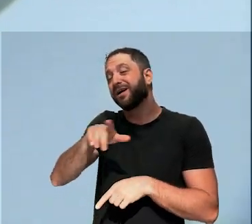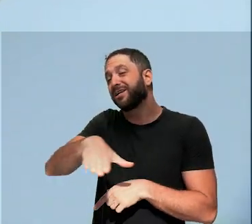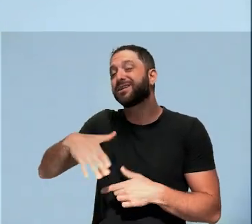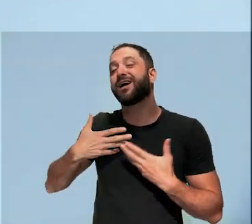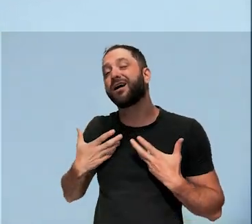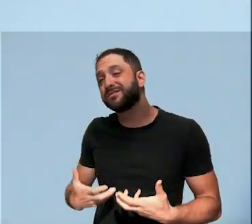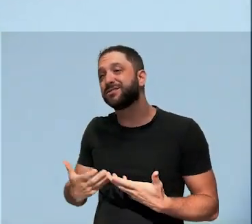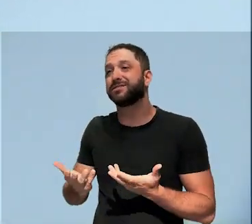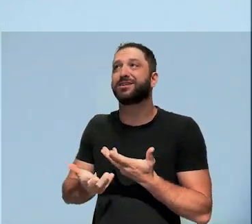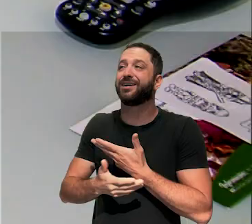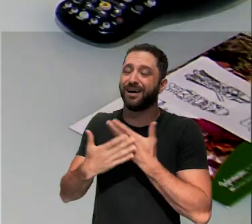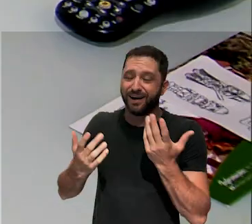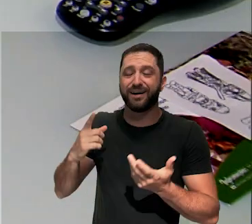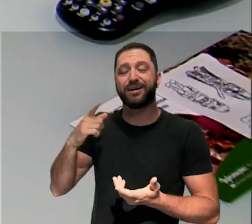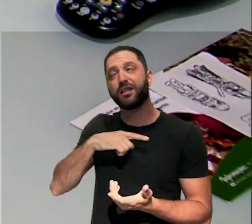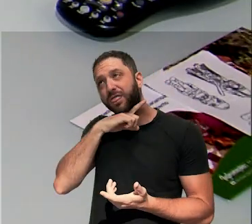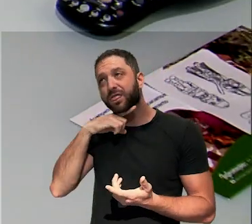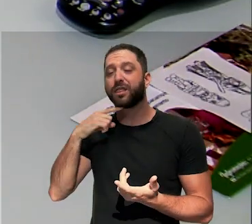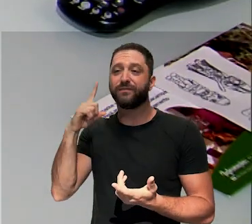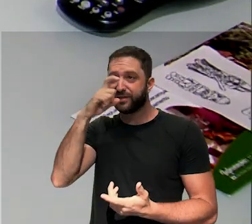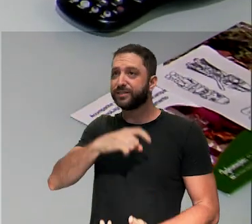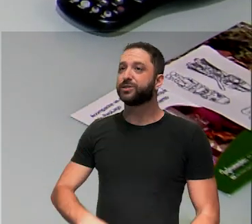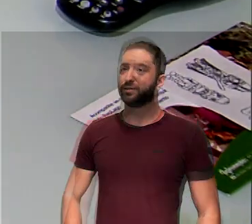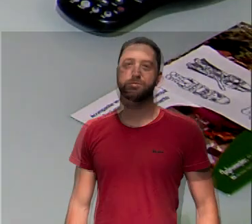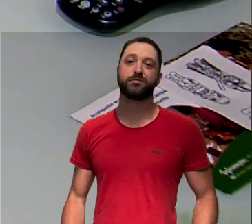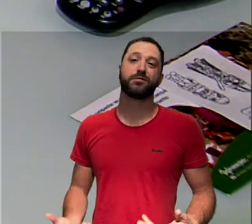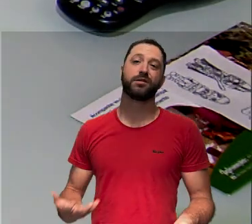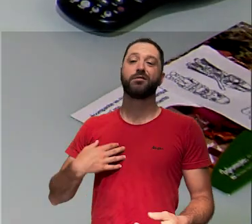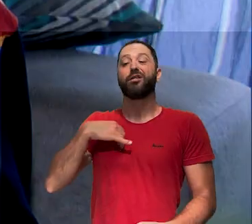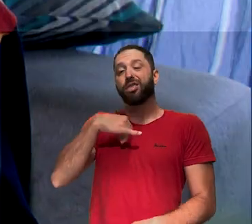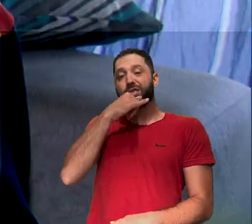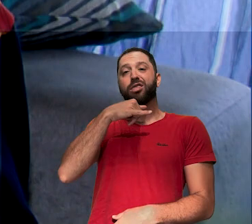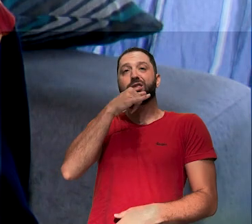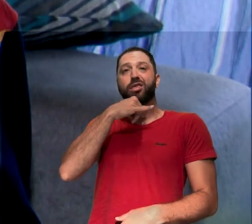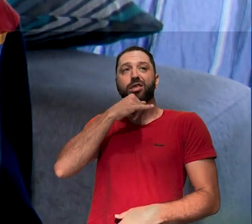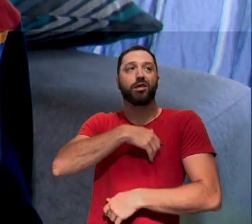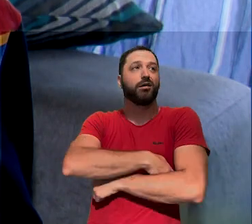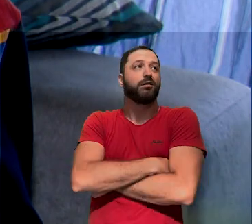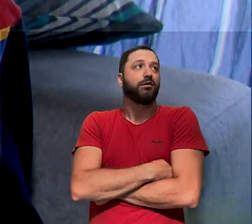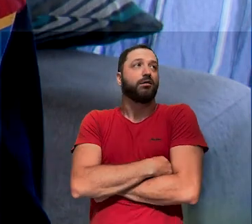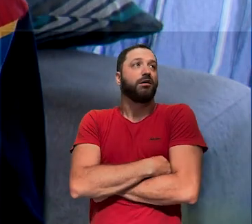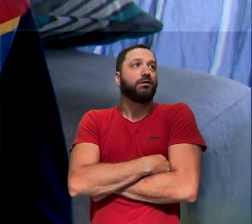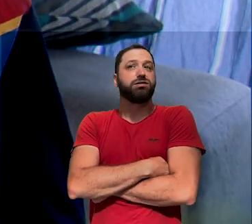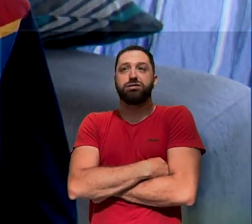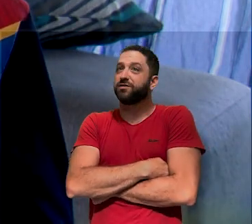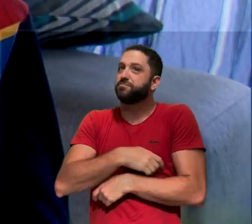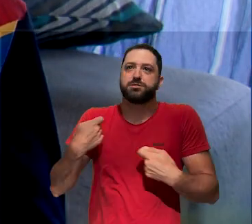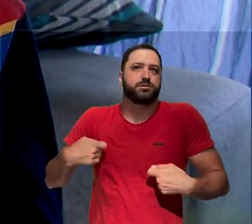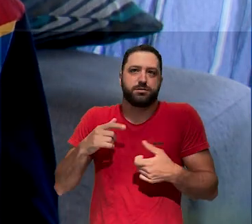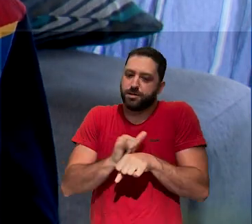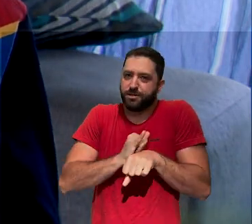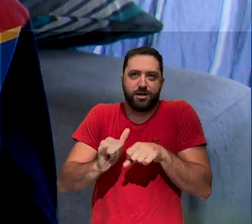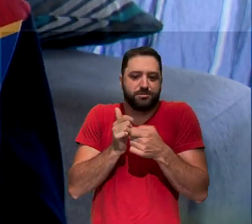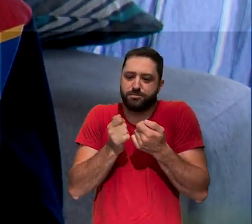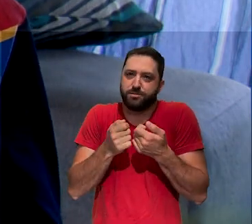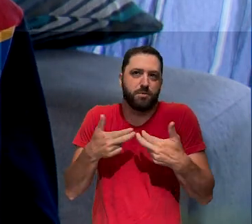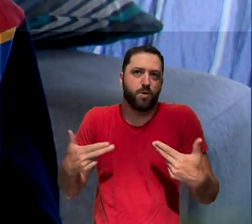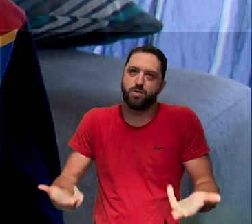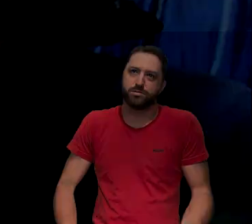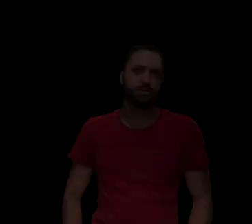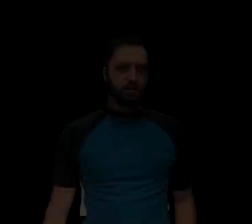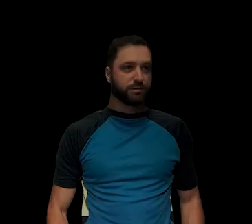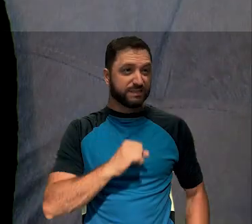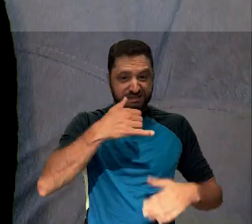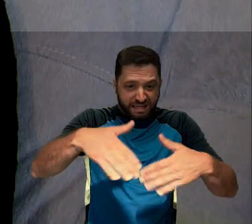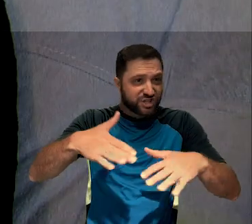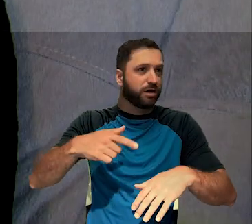e ensinar também as crianças que elas têm que lidar com o tédio. Se eu fico com tédio. Tédio, e eu preciso matar esse